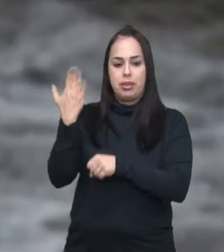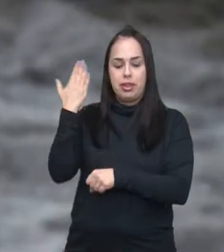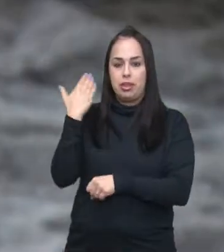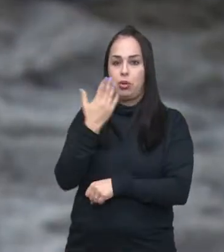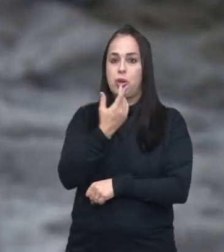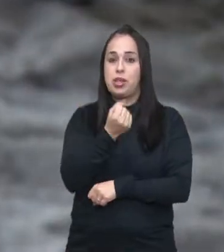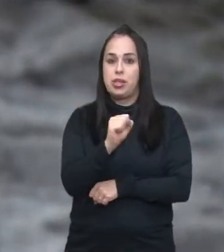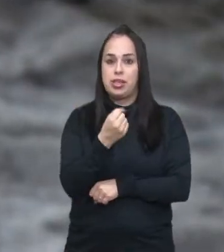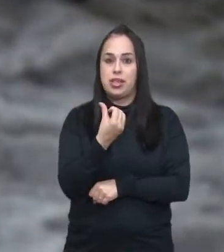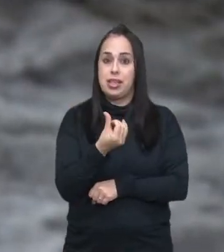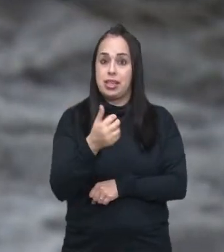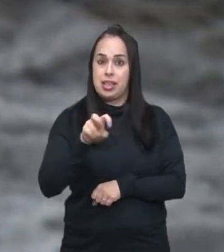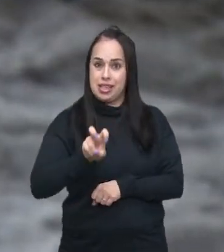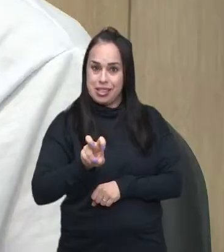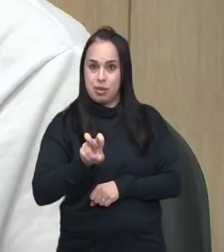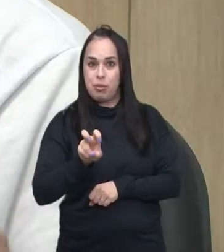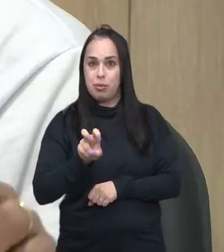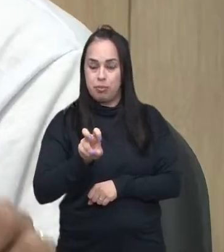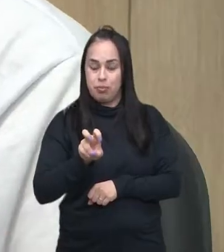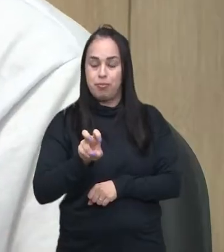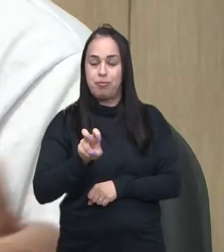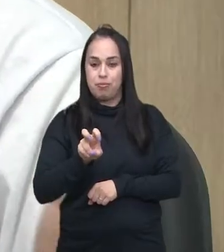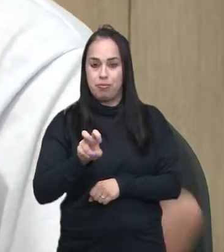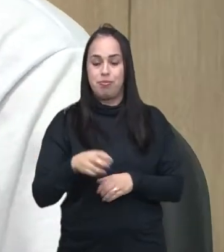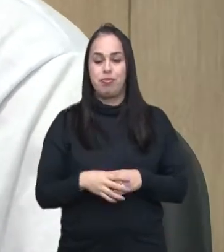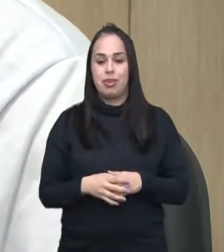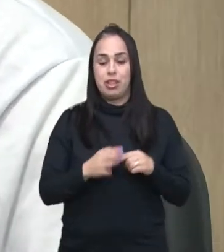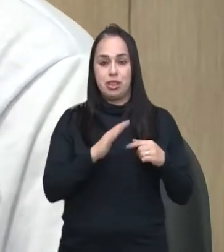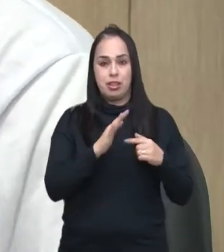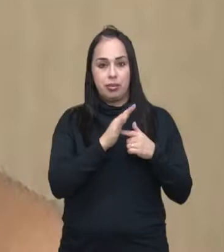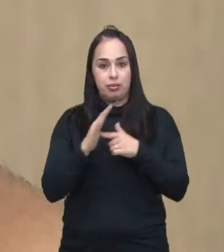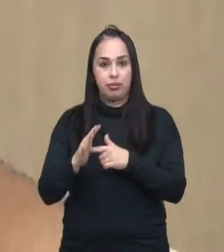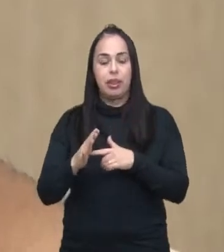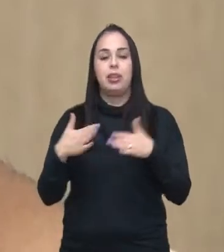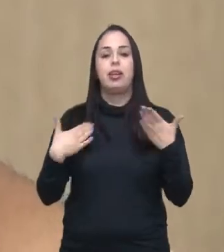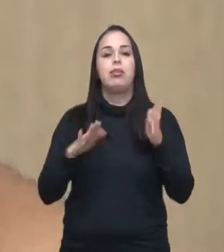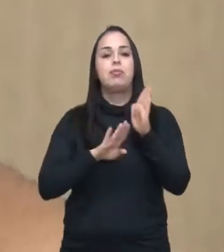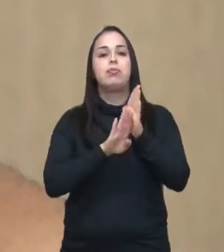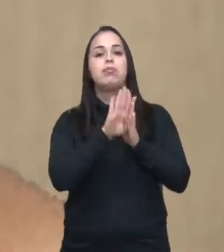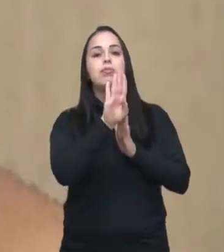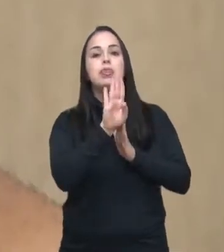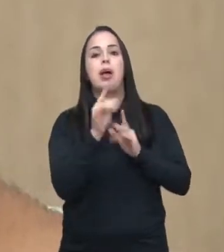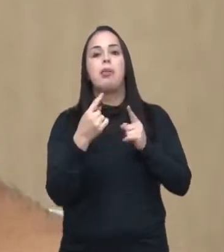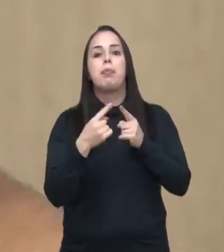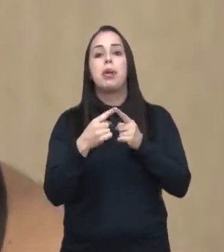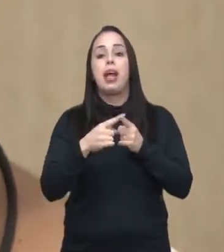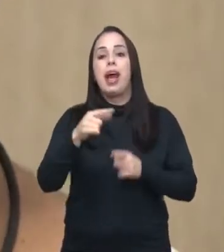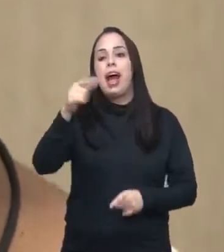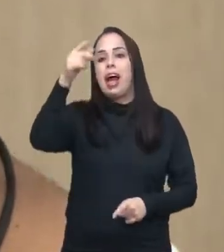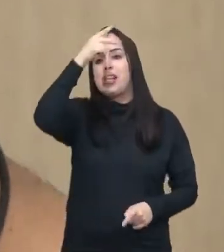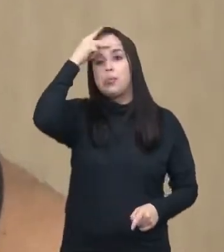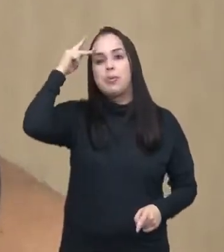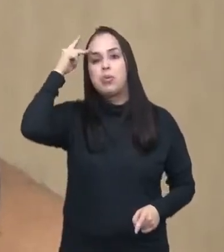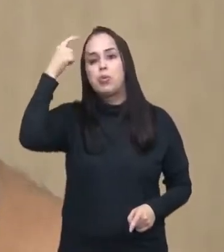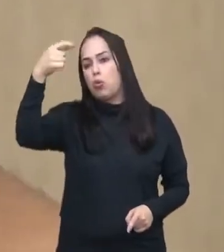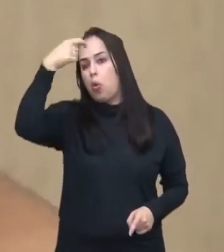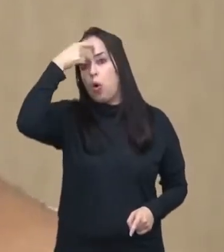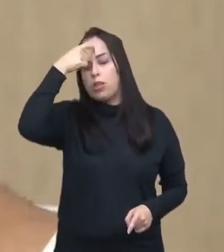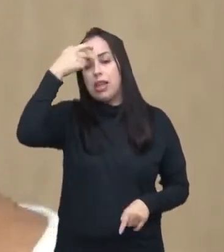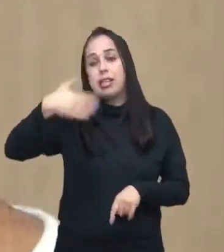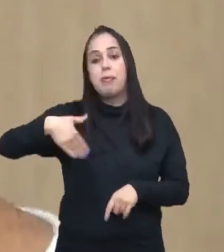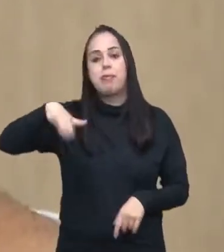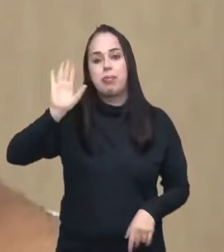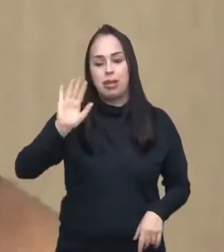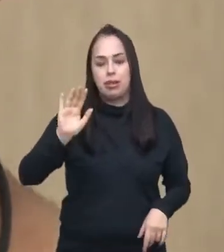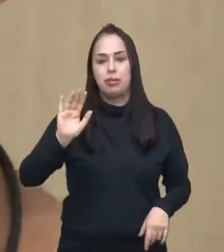865, alta de 13%. De acordo com este conselheiro, o aumento no número de denúncias se deve à maior